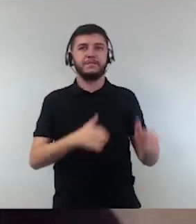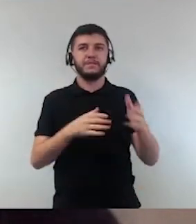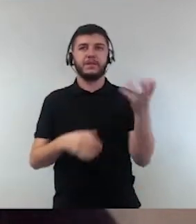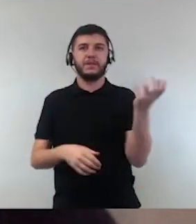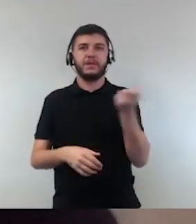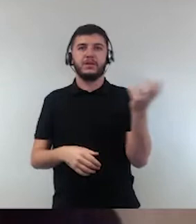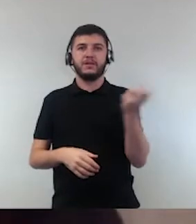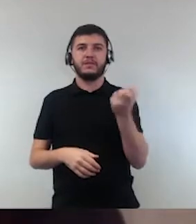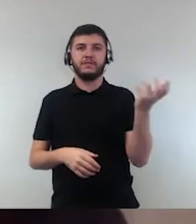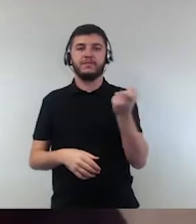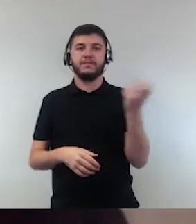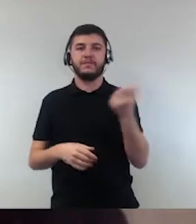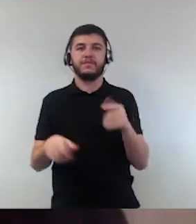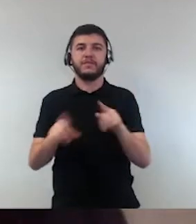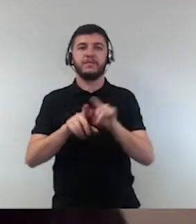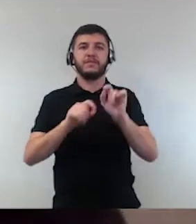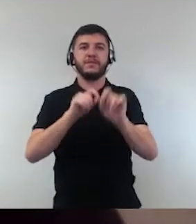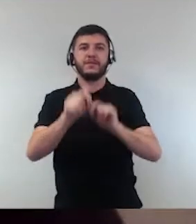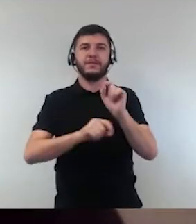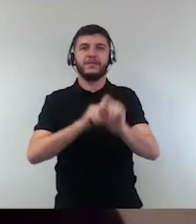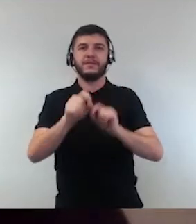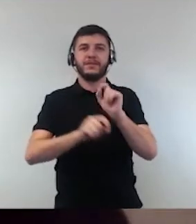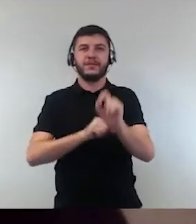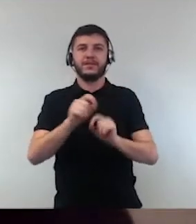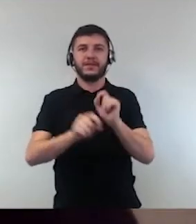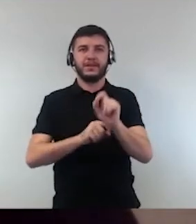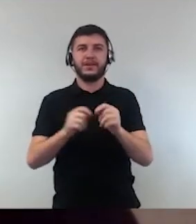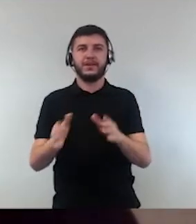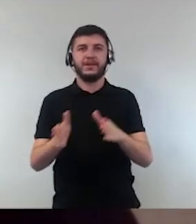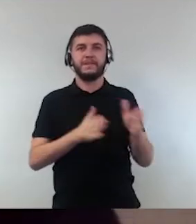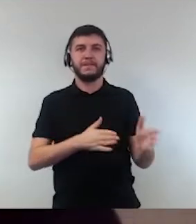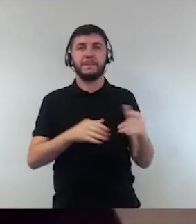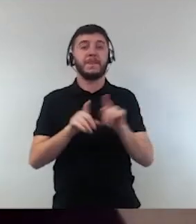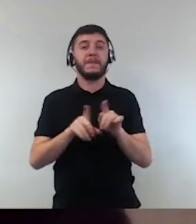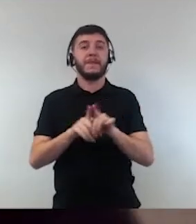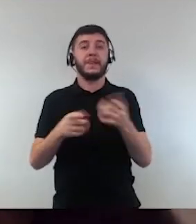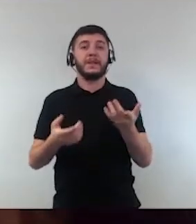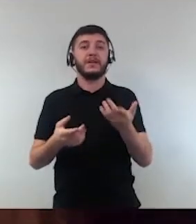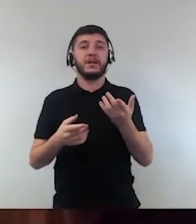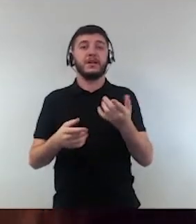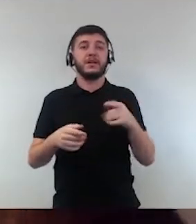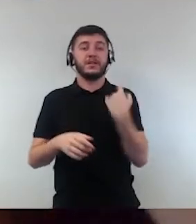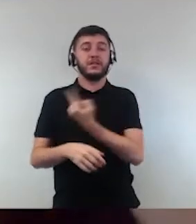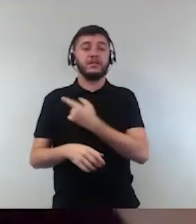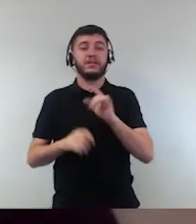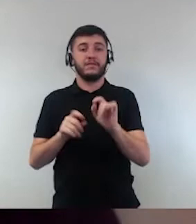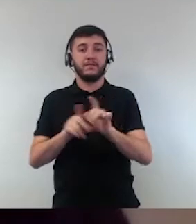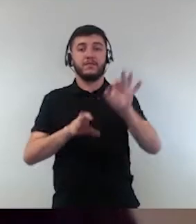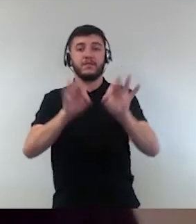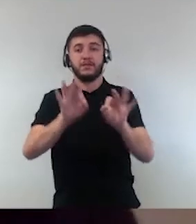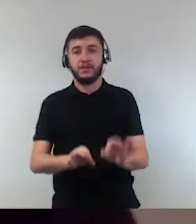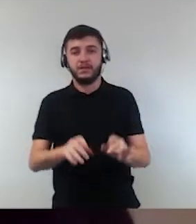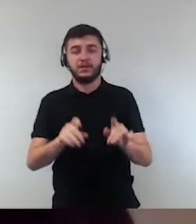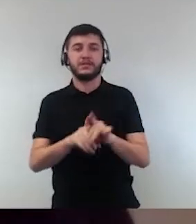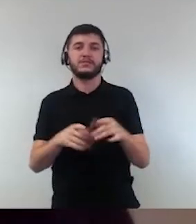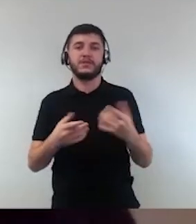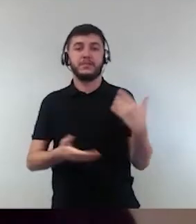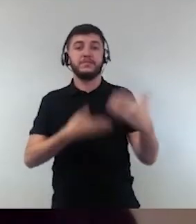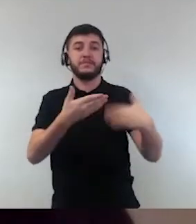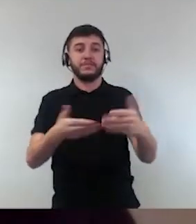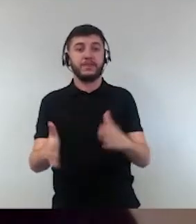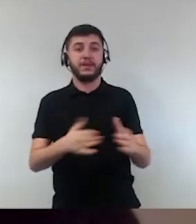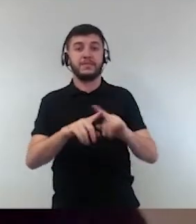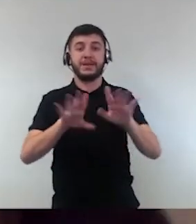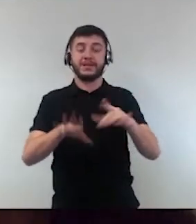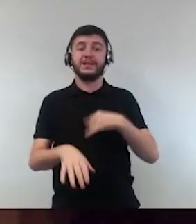forma presencial para depois das palestras comemorarmos, enfim, congratularmos pessoalmente. Sem